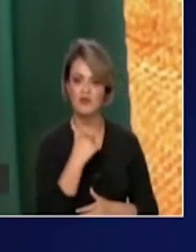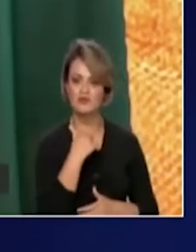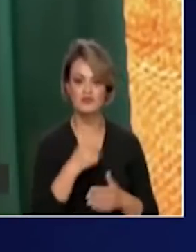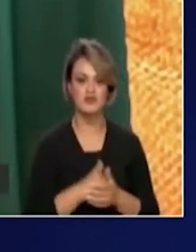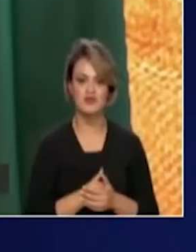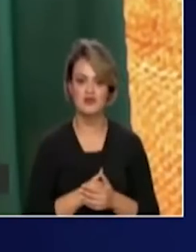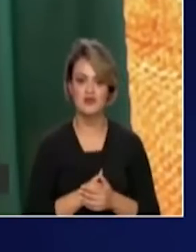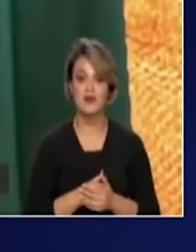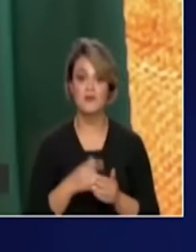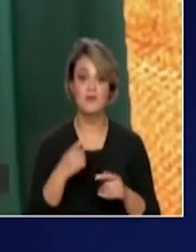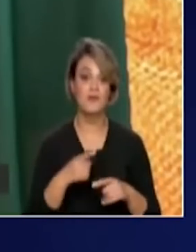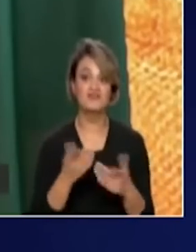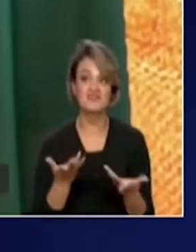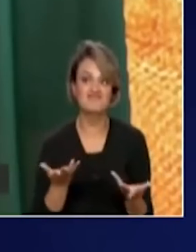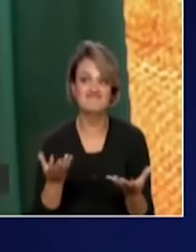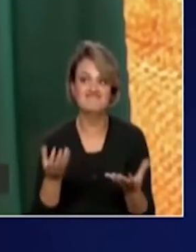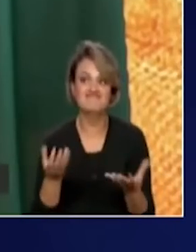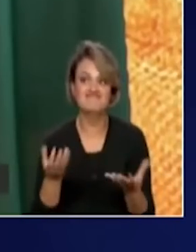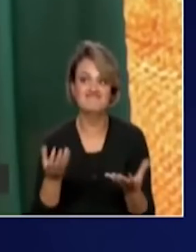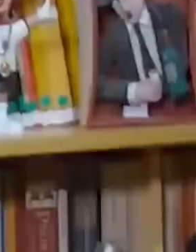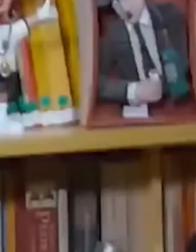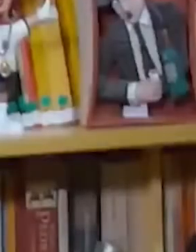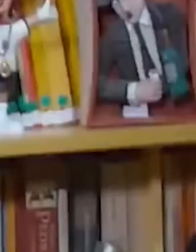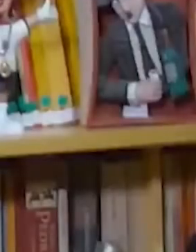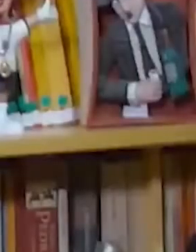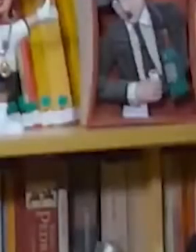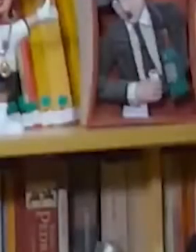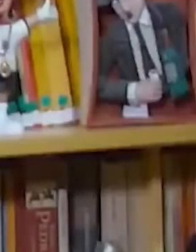senão o mundo não vale a pena.